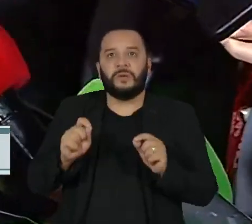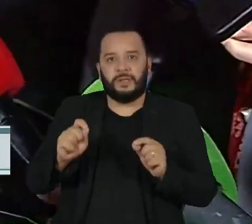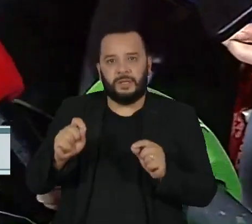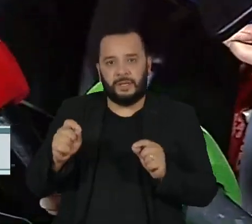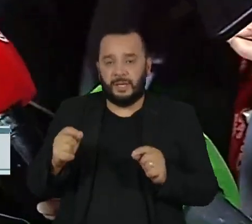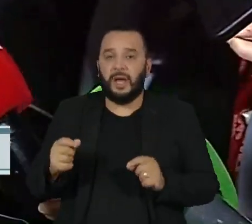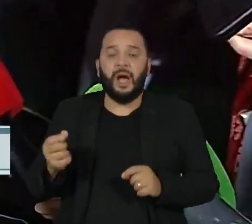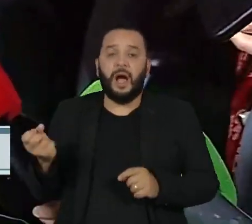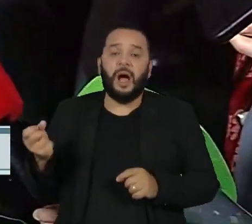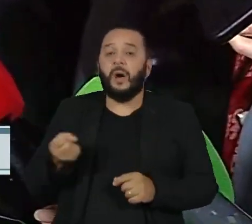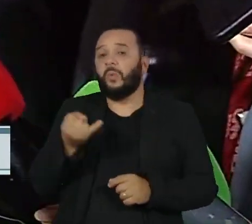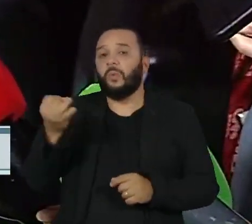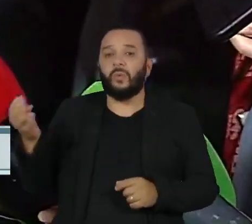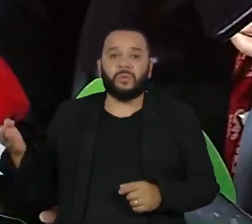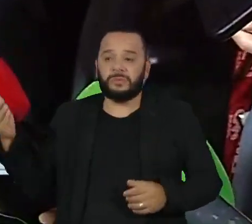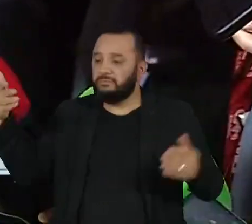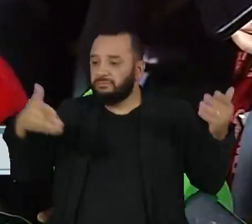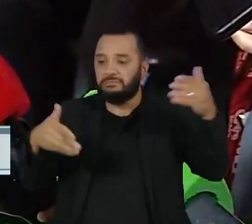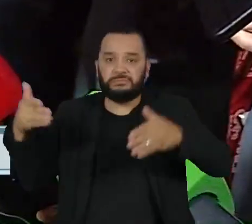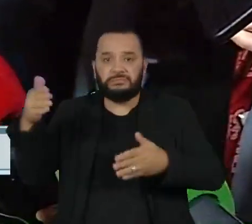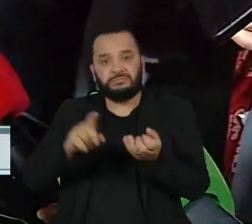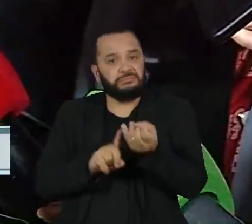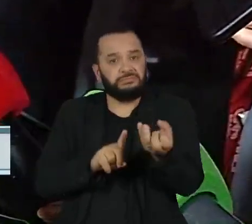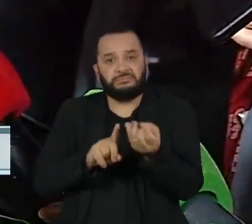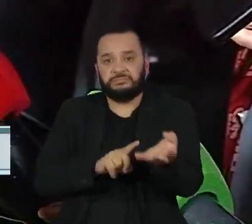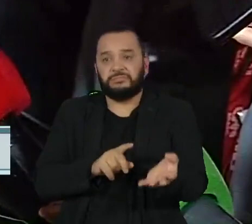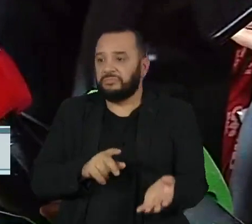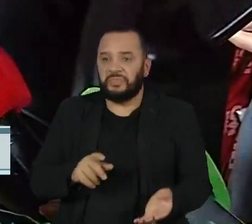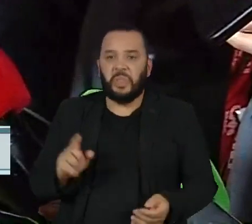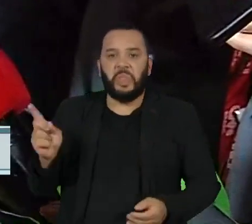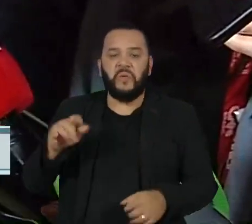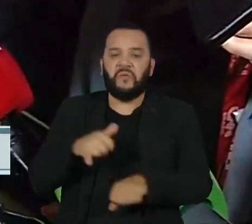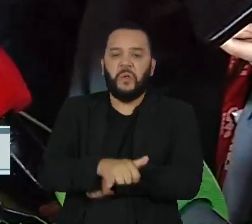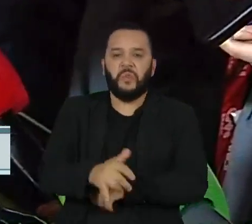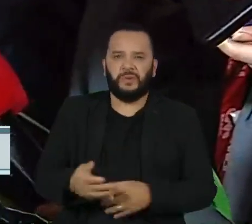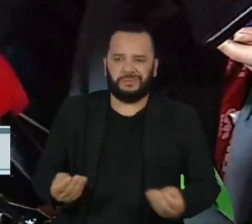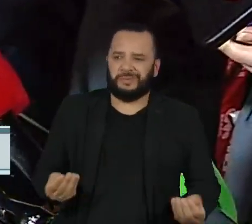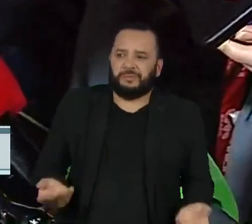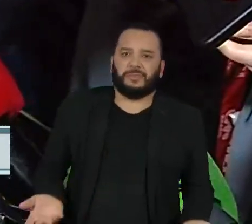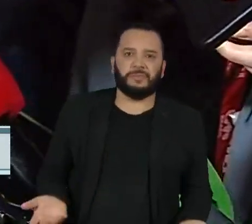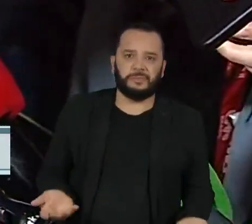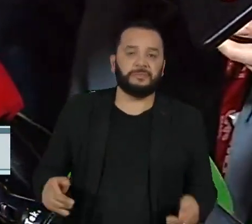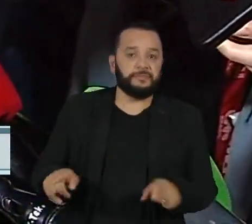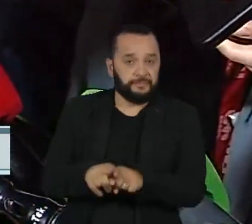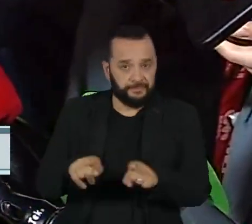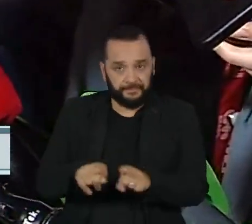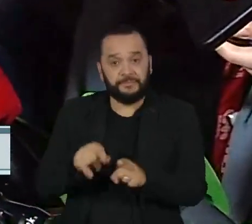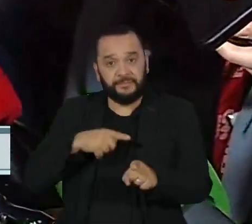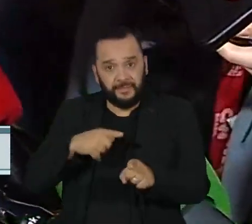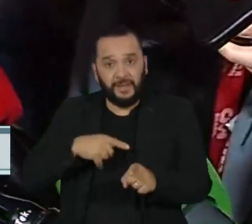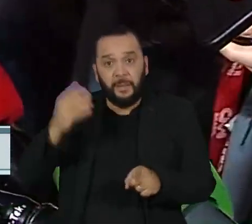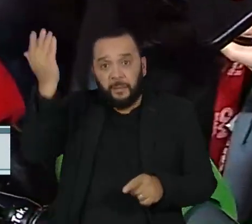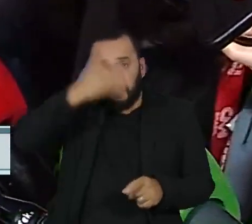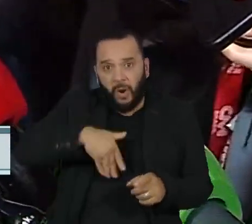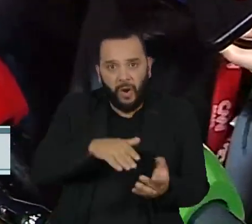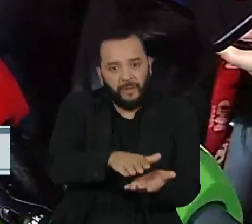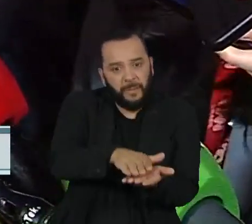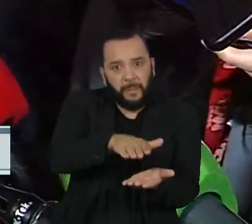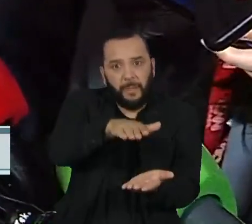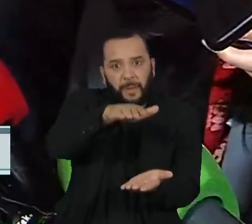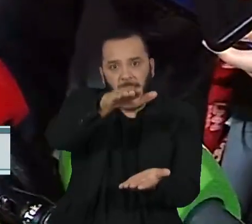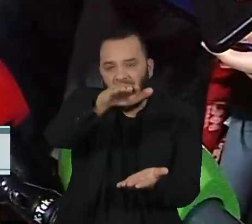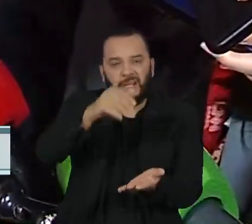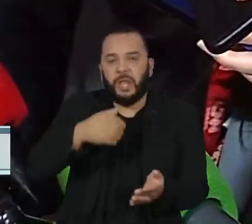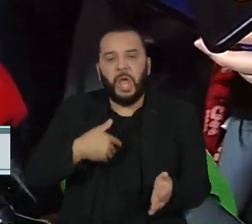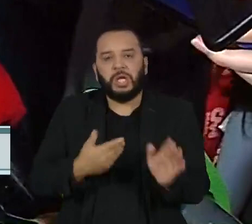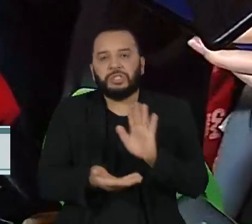dos depoentes e agora rumo aqui para mim é mais grave ainda que a retirada do volume de dados de informações fruto de uma